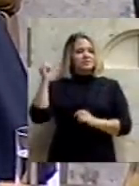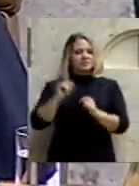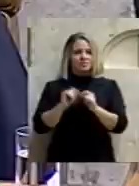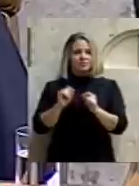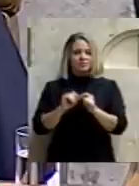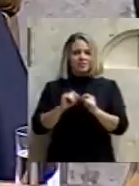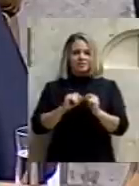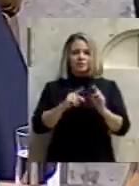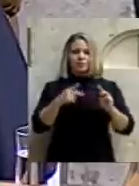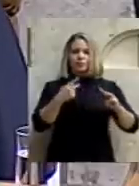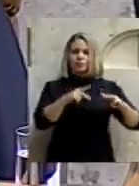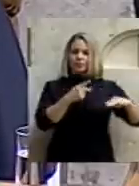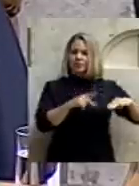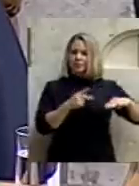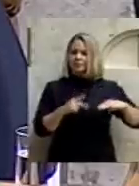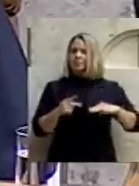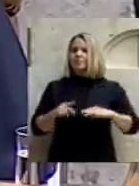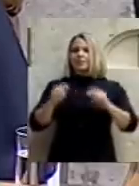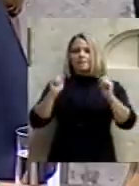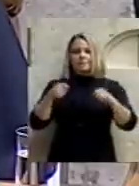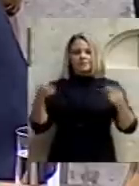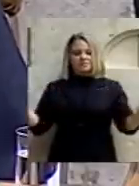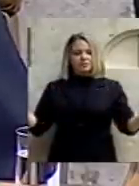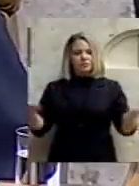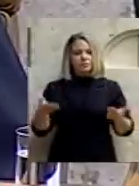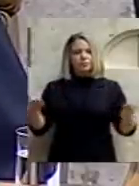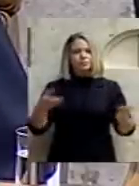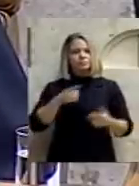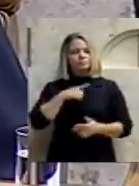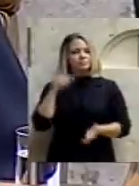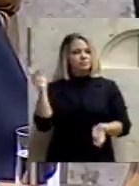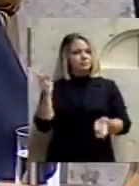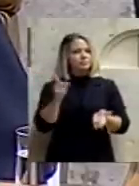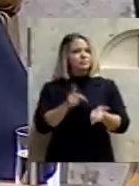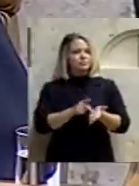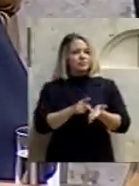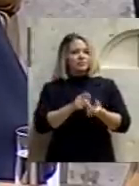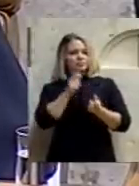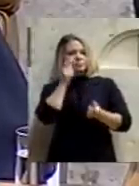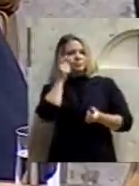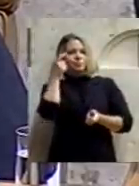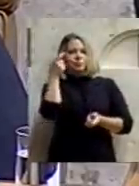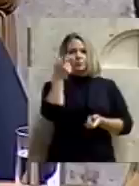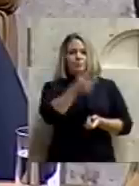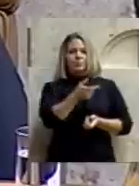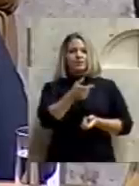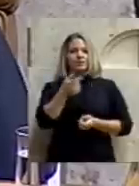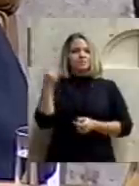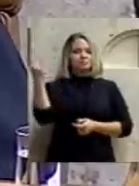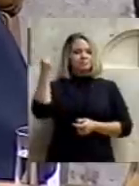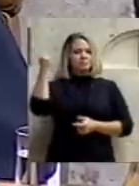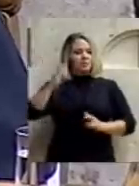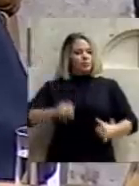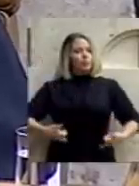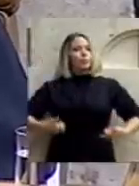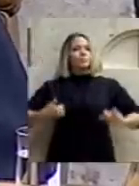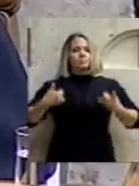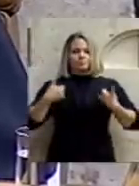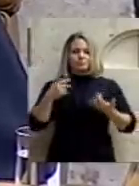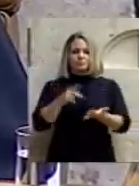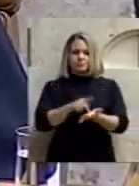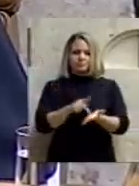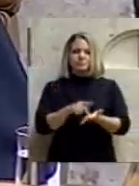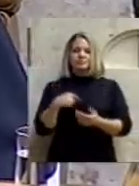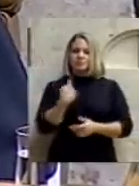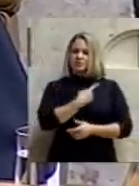que o Ministério Público esteja hoje extremamente orgulhoso e imensamente honrado.